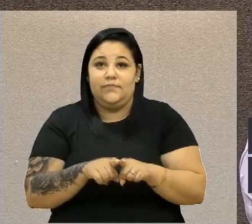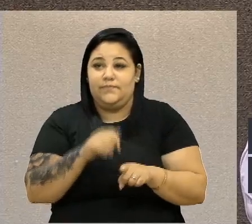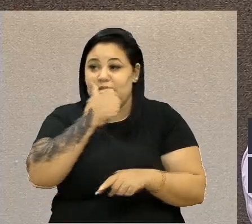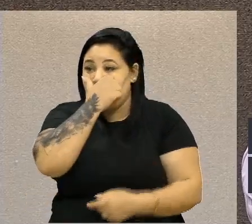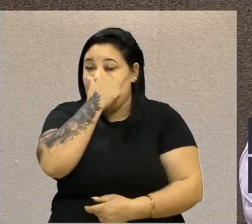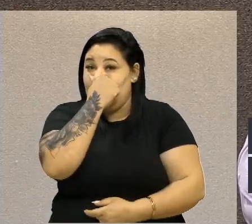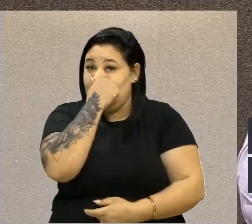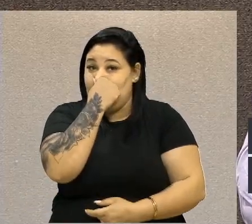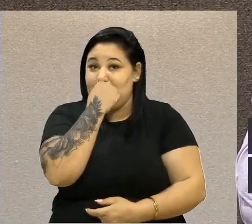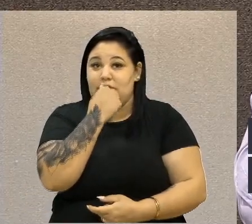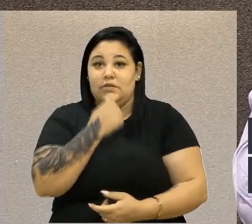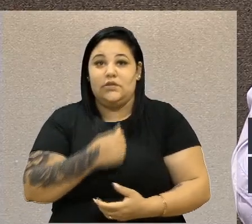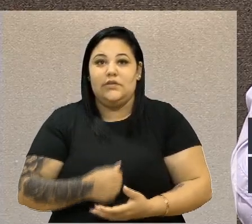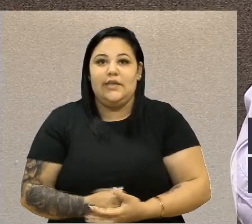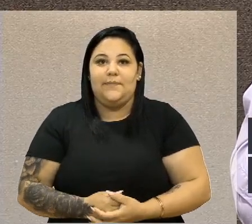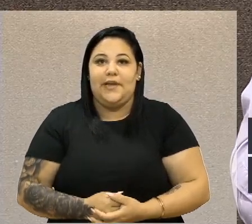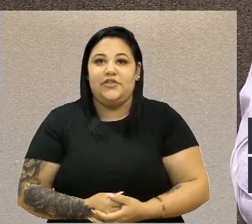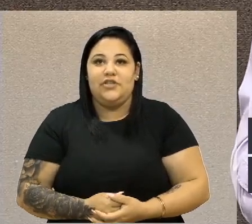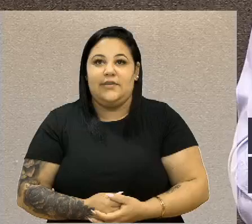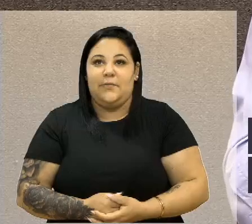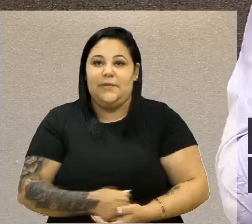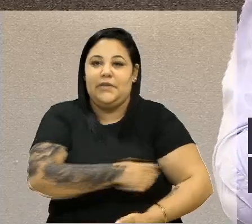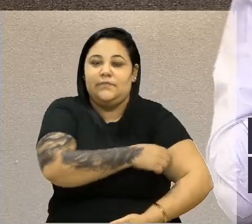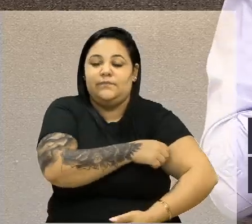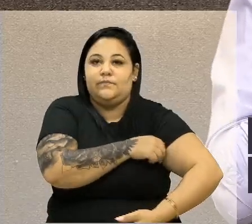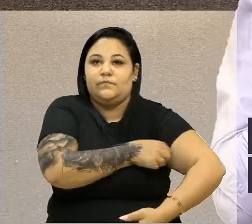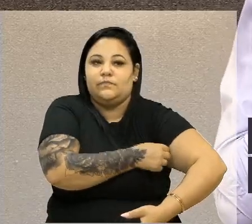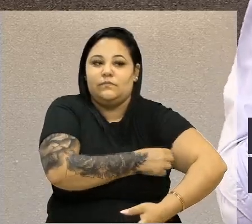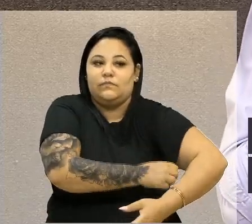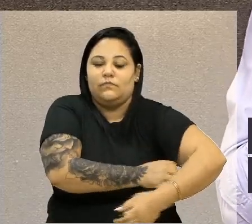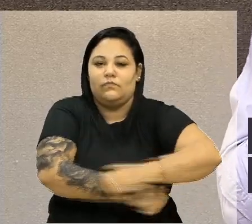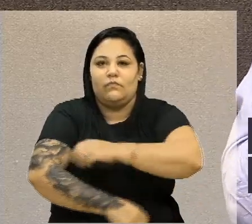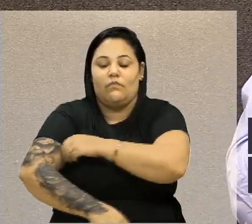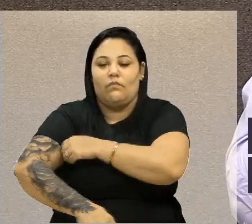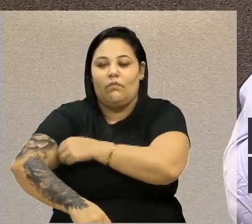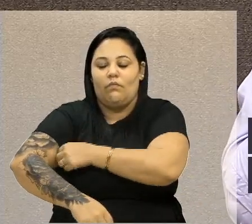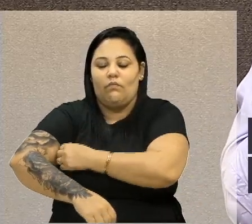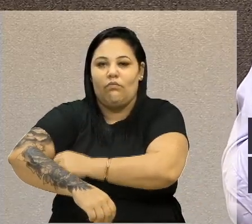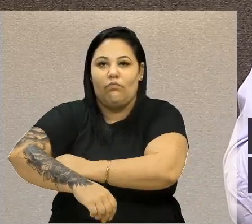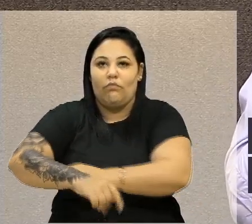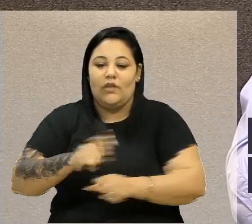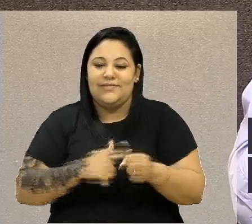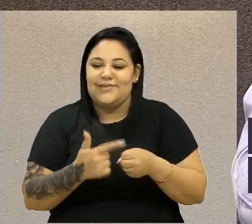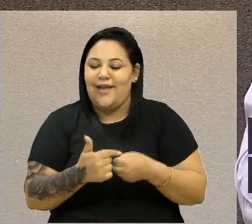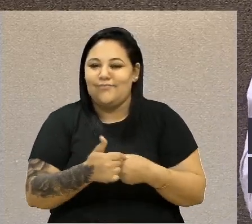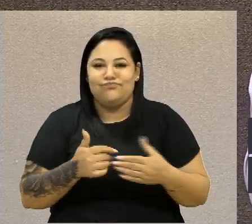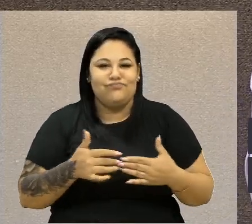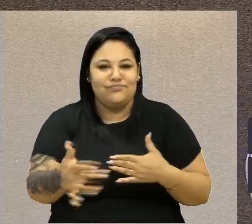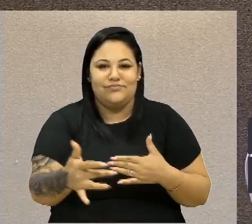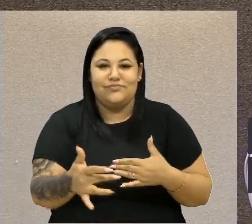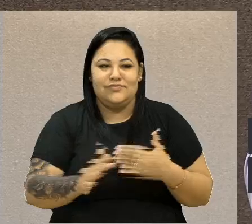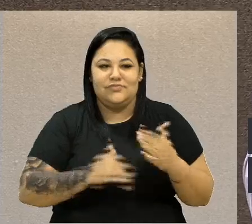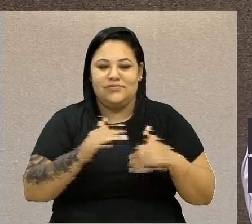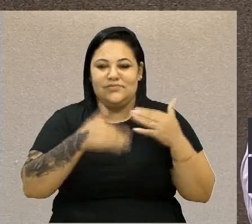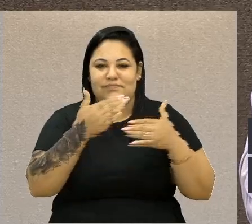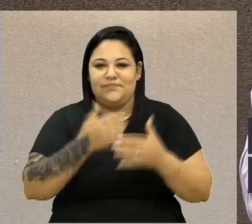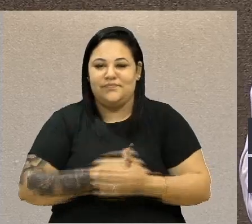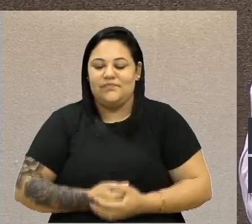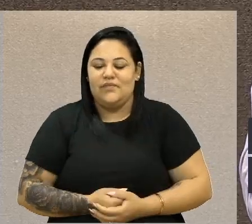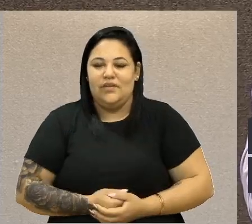depender dele uma autorização, ou depender dele o parecer, essa cidade não vai para frente. Nós temos que ter regras